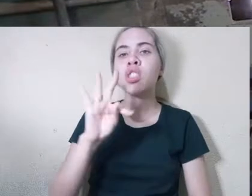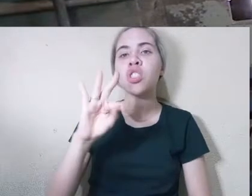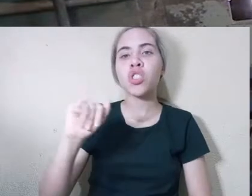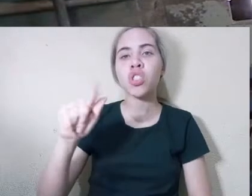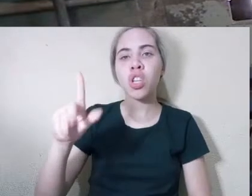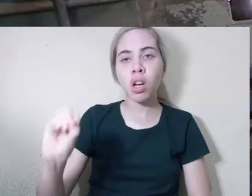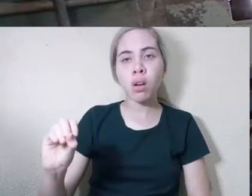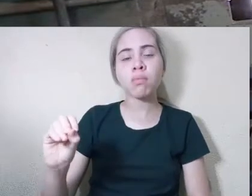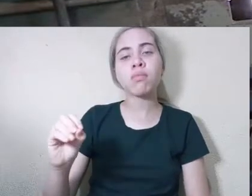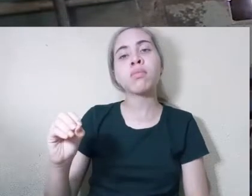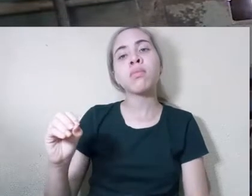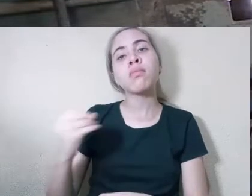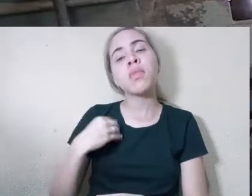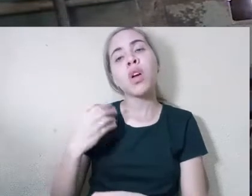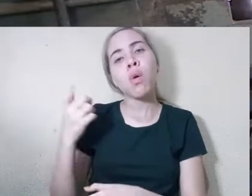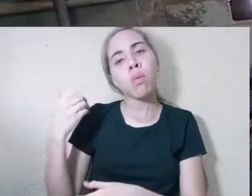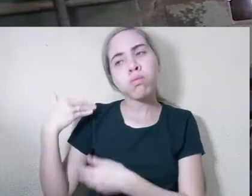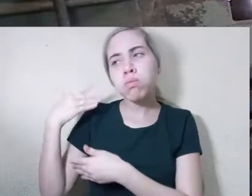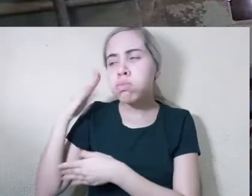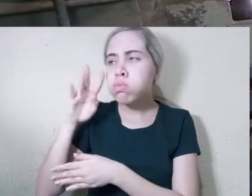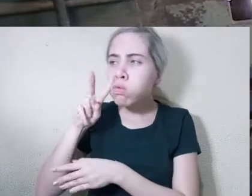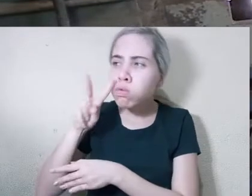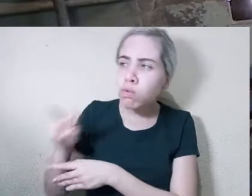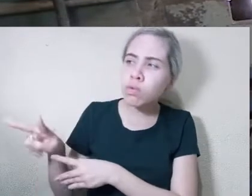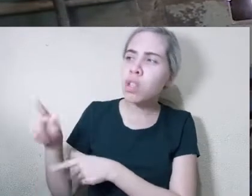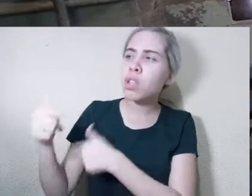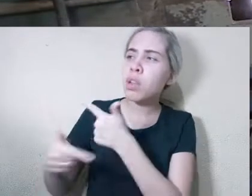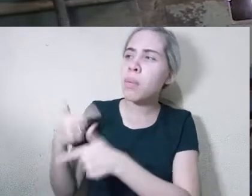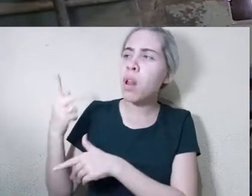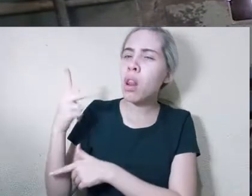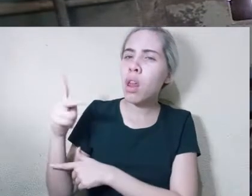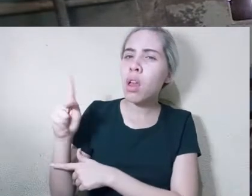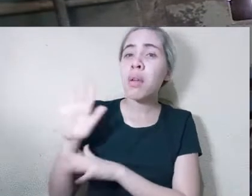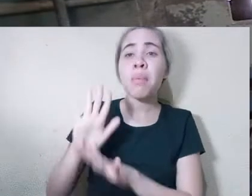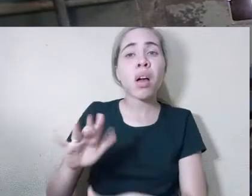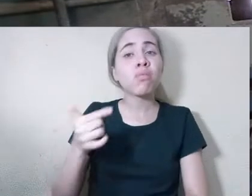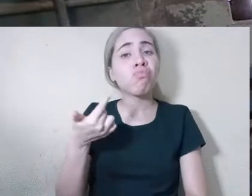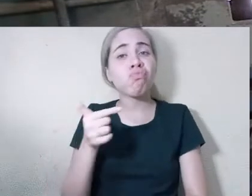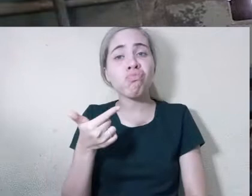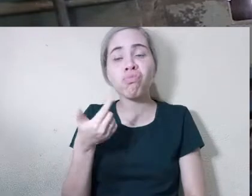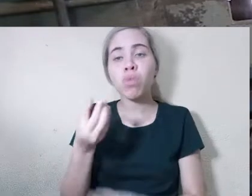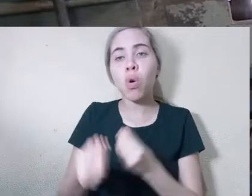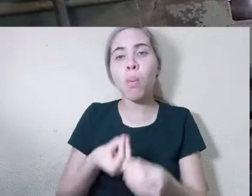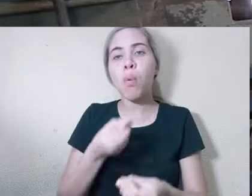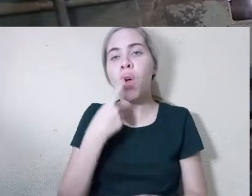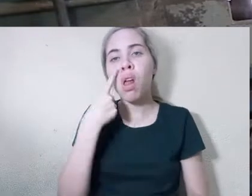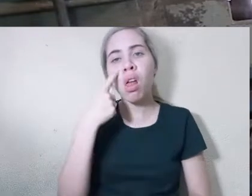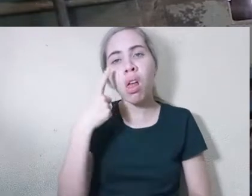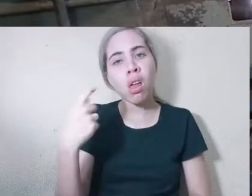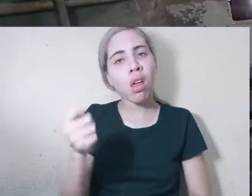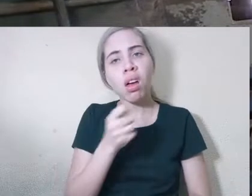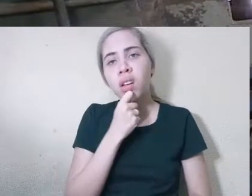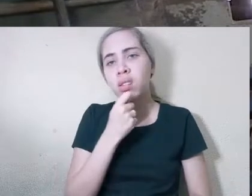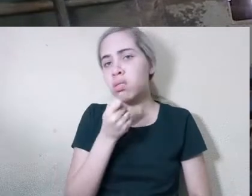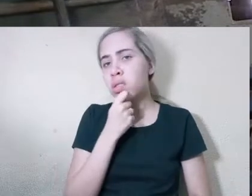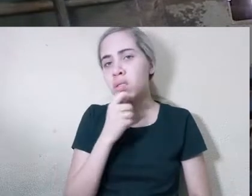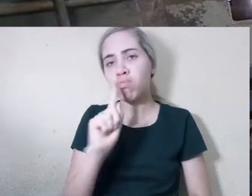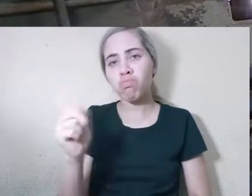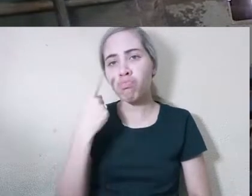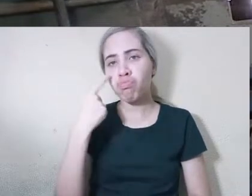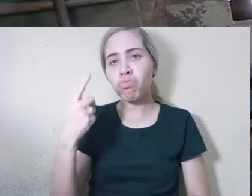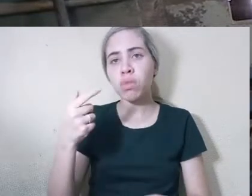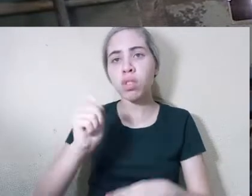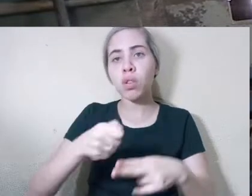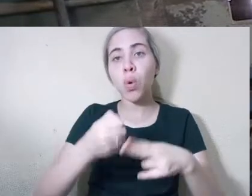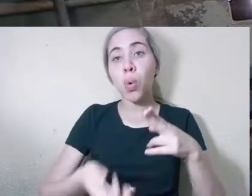Silva. Aí desde lá eu acompanho o serviço dele, mas até então não tinha interesse pela cutelaria ainda. Certo. O